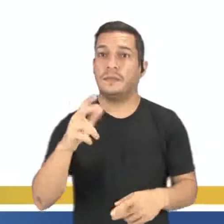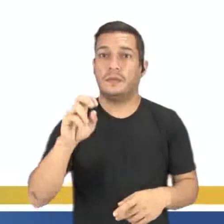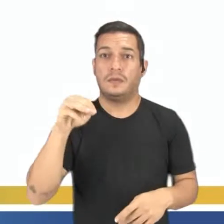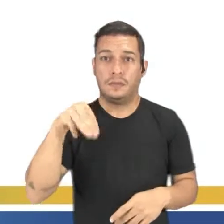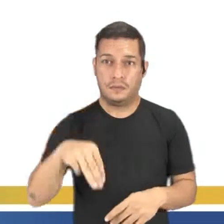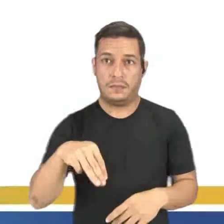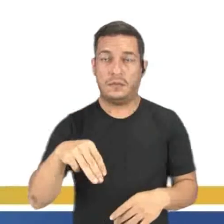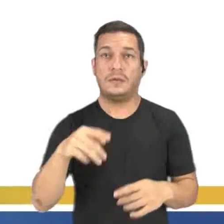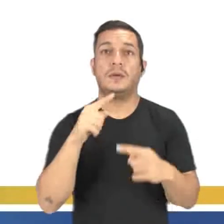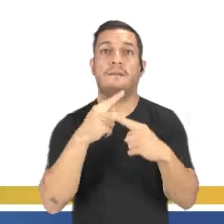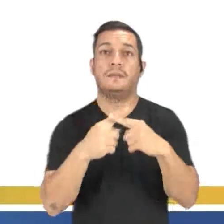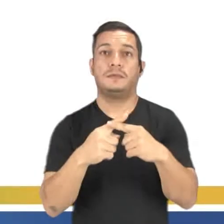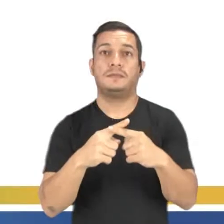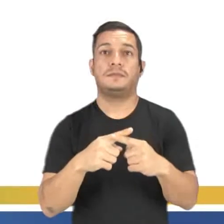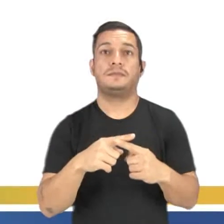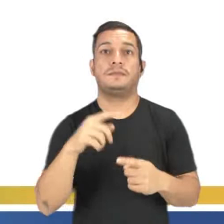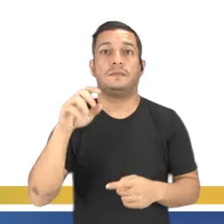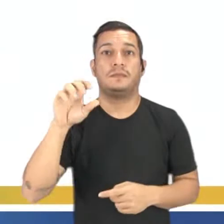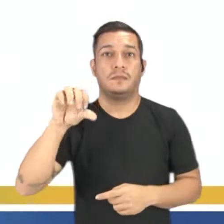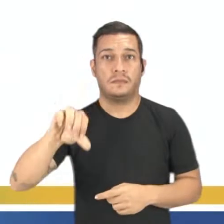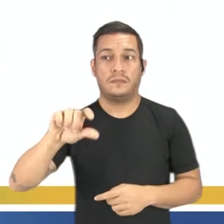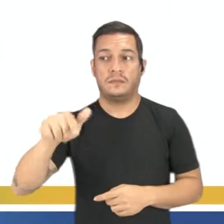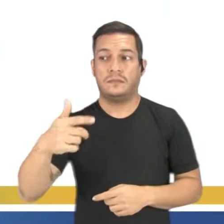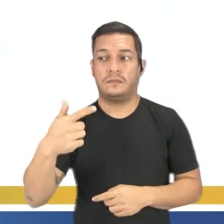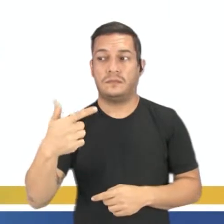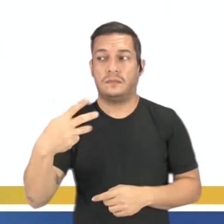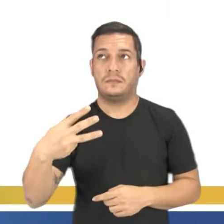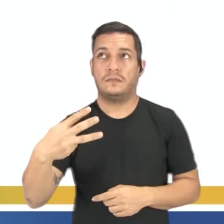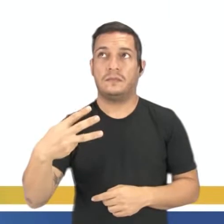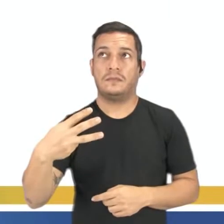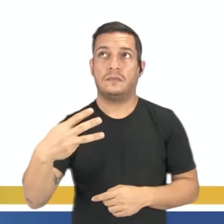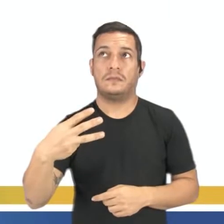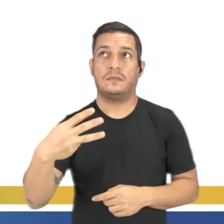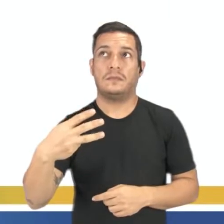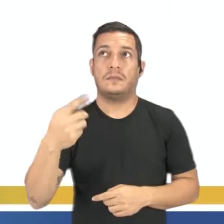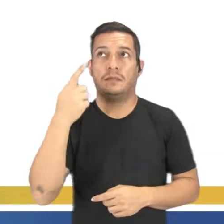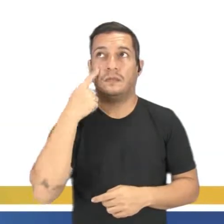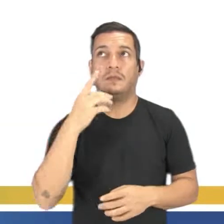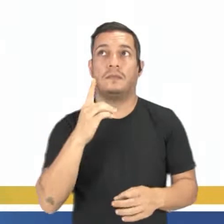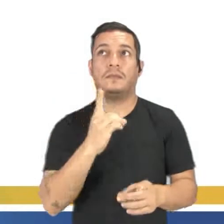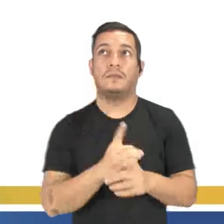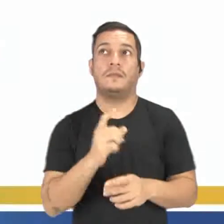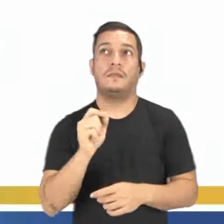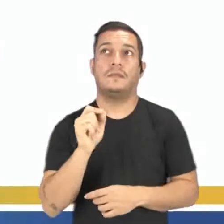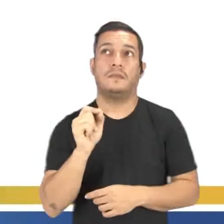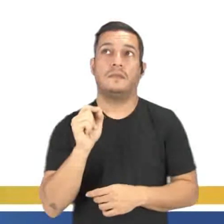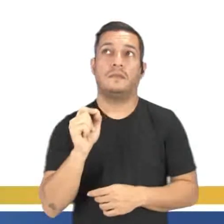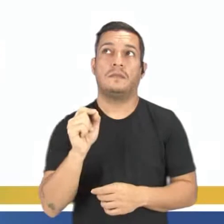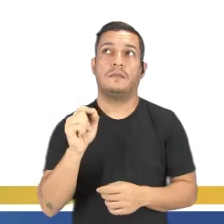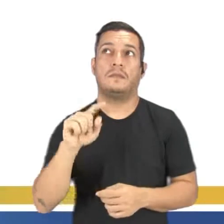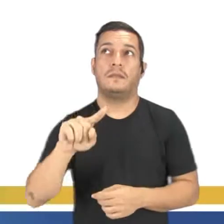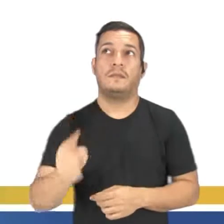metros quadrados e multiplicar por 9,23, o que encontraremos